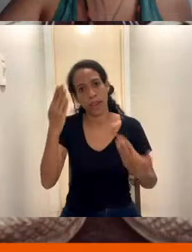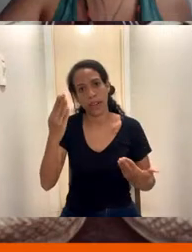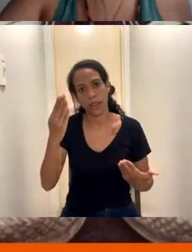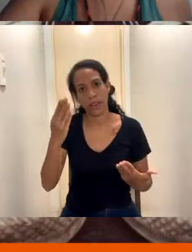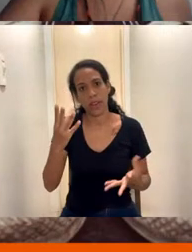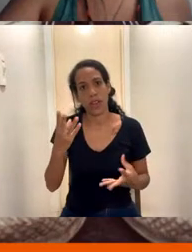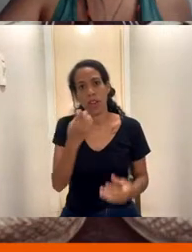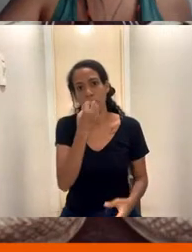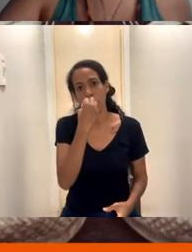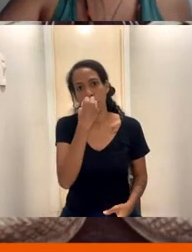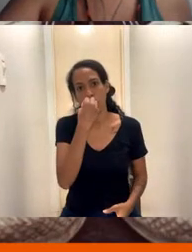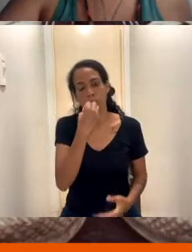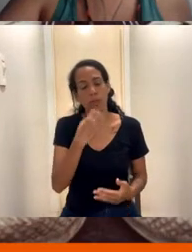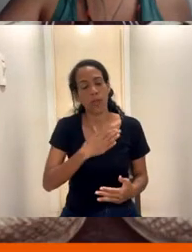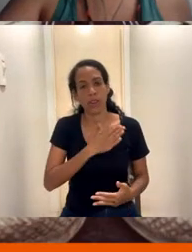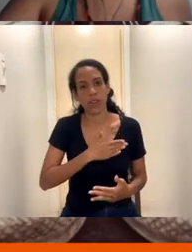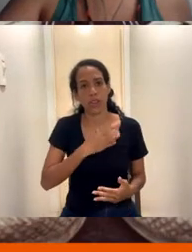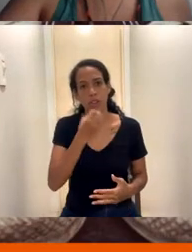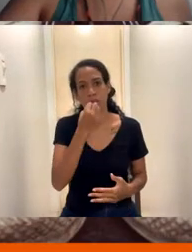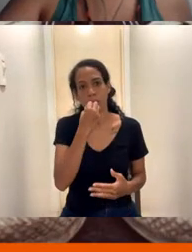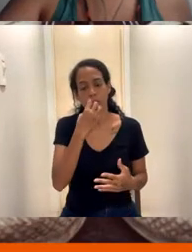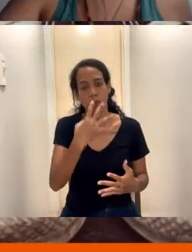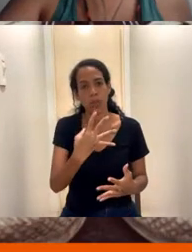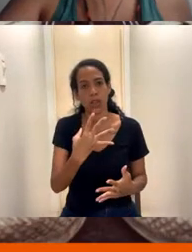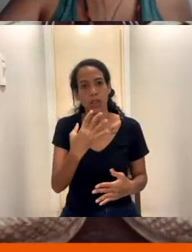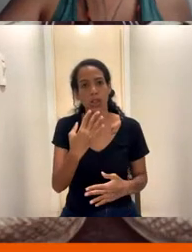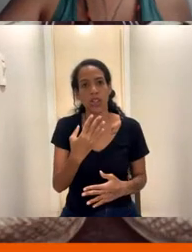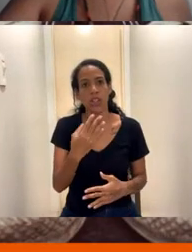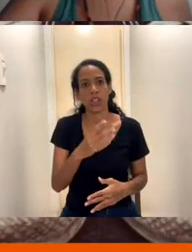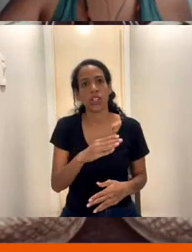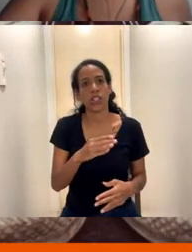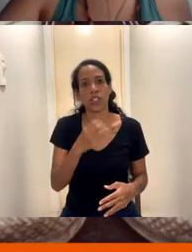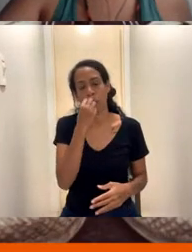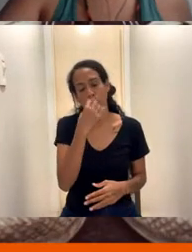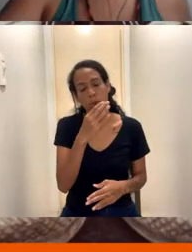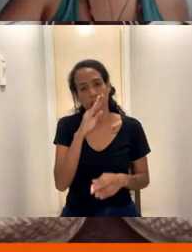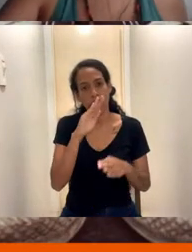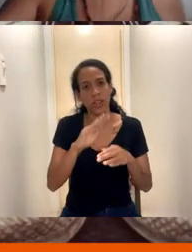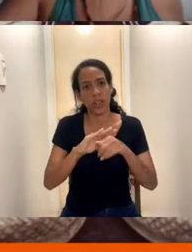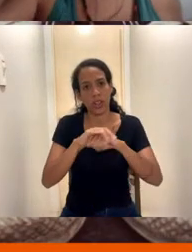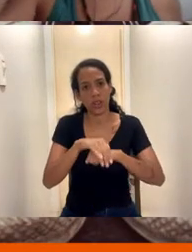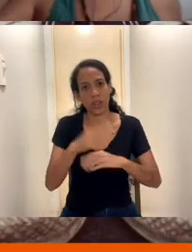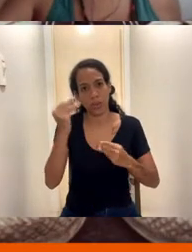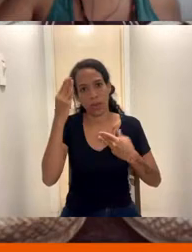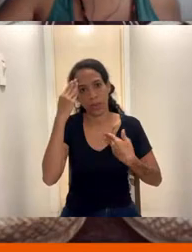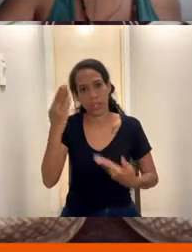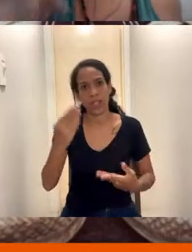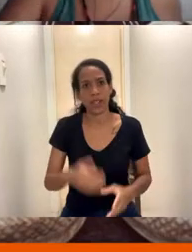Eu desejo para vocês todas e todos um ótimo finalzinho de tarde. Obrigada.